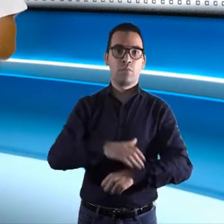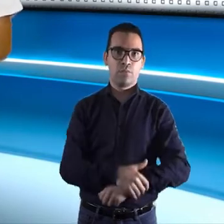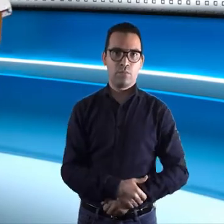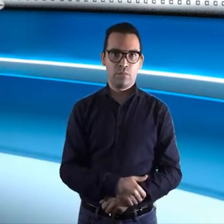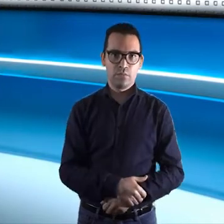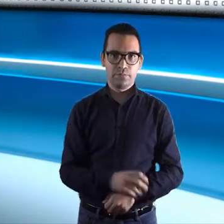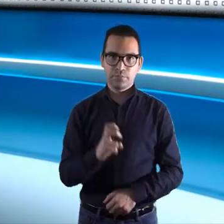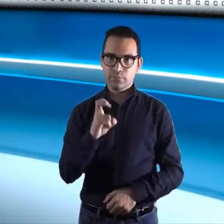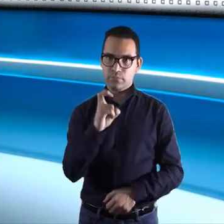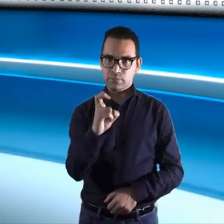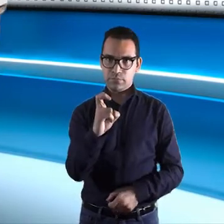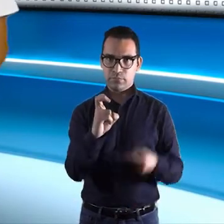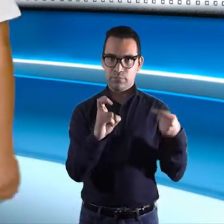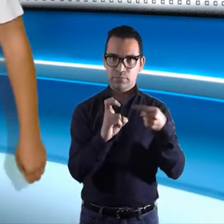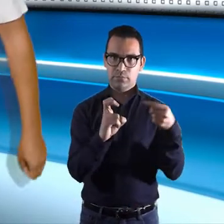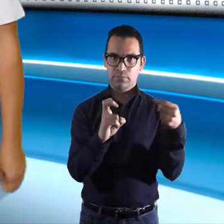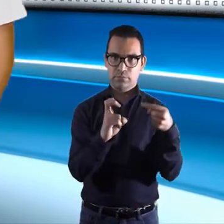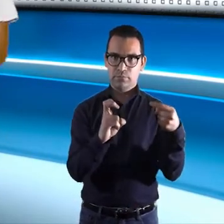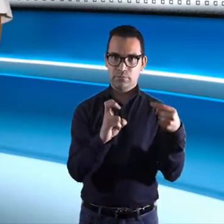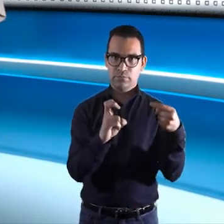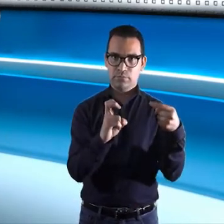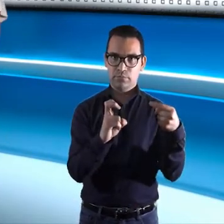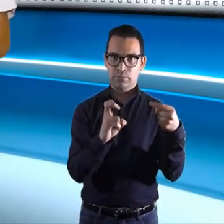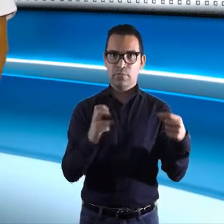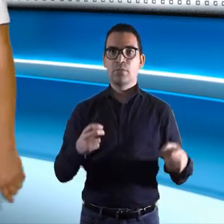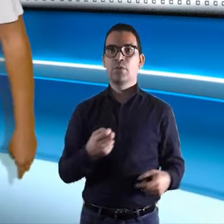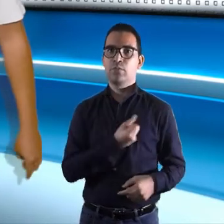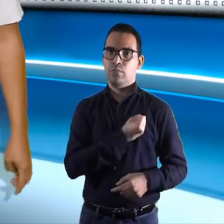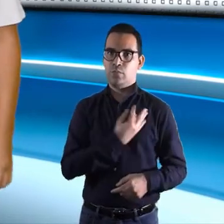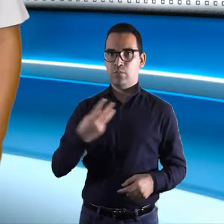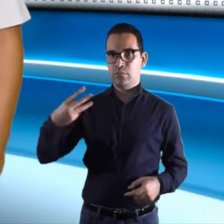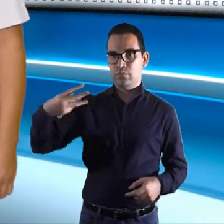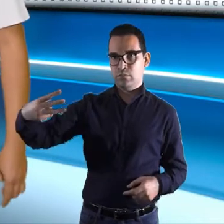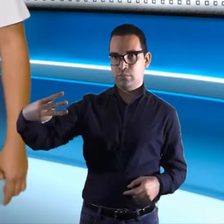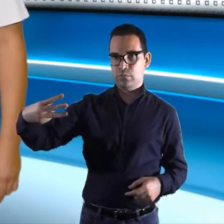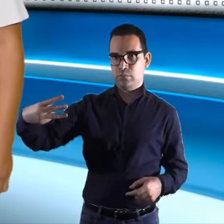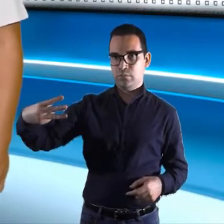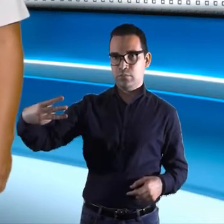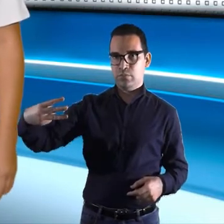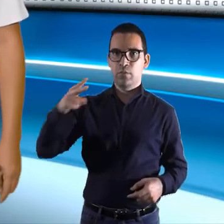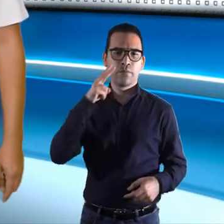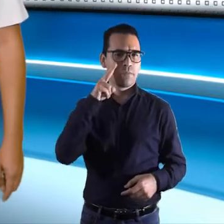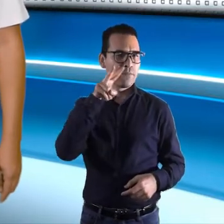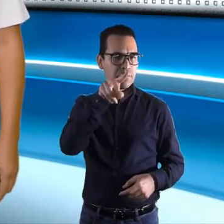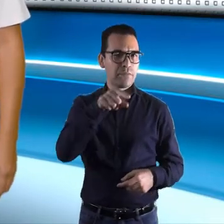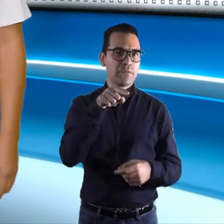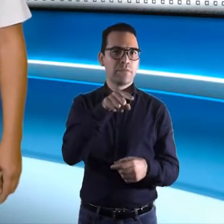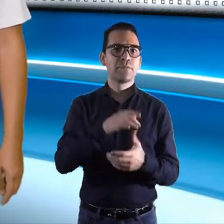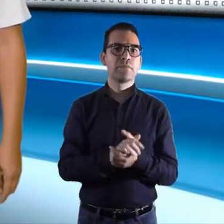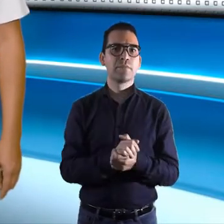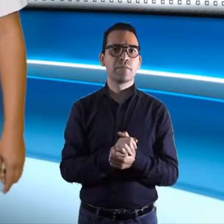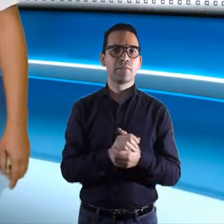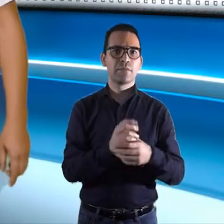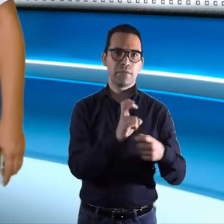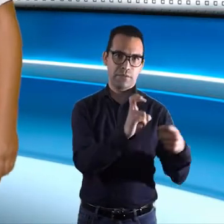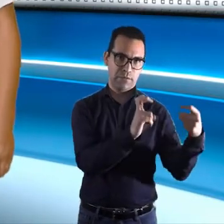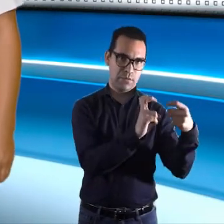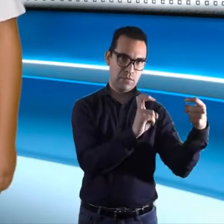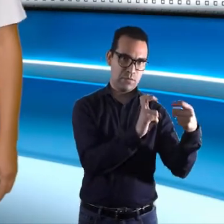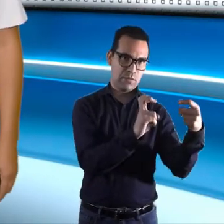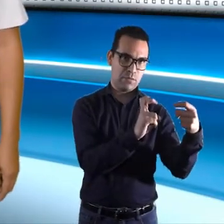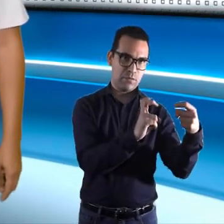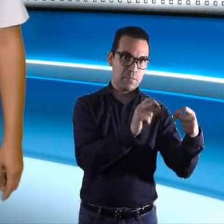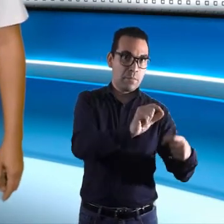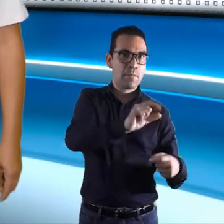5 negativo e o 3? Agora vocês aí de casa, o 5 negativo, ele é